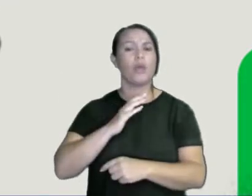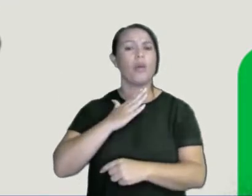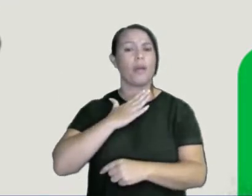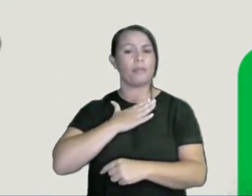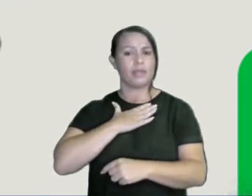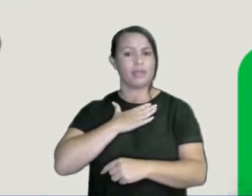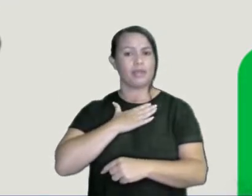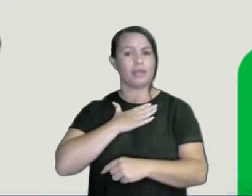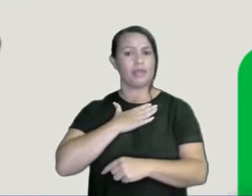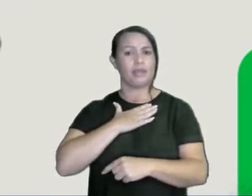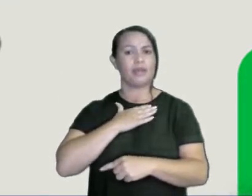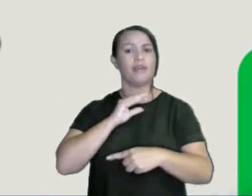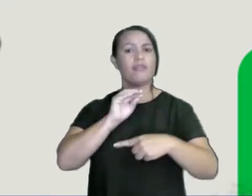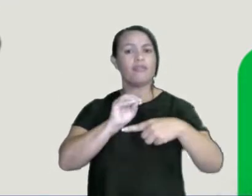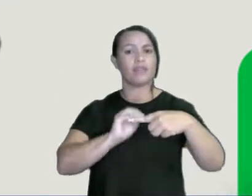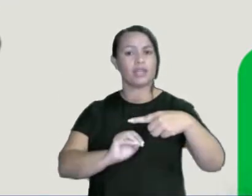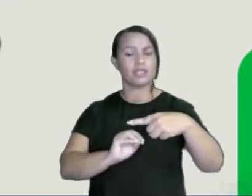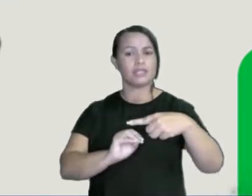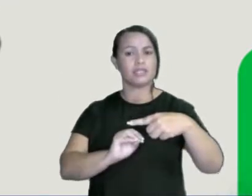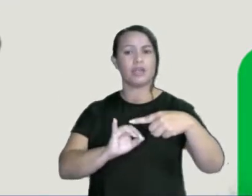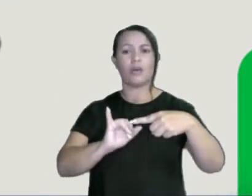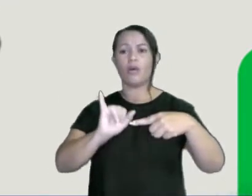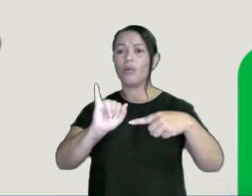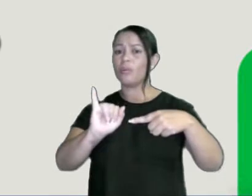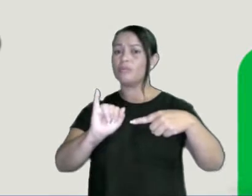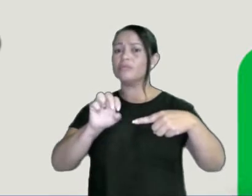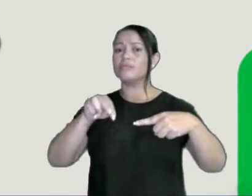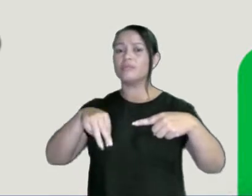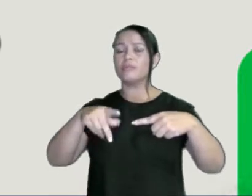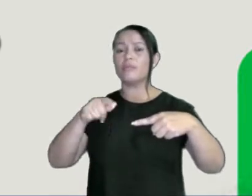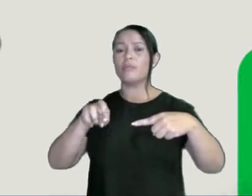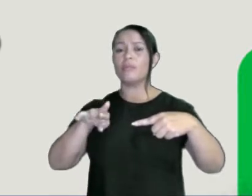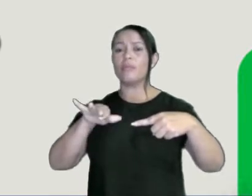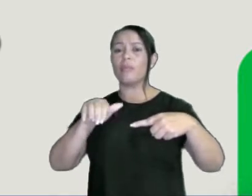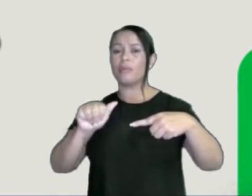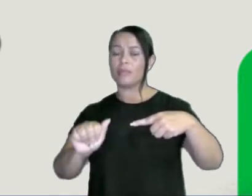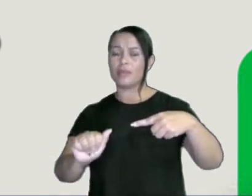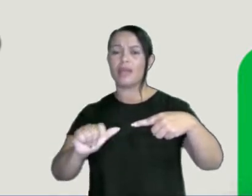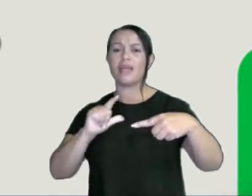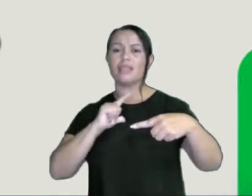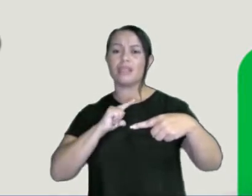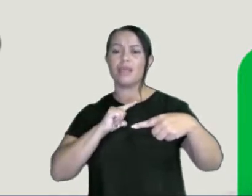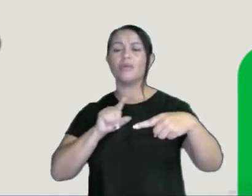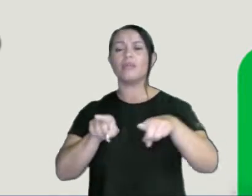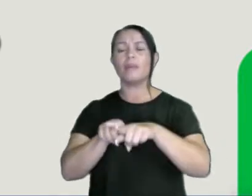minha fração imprópria, não é isso? E a minha fração